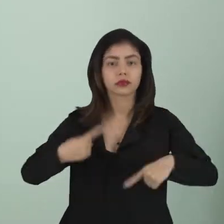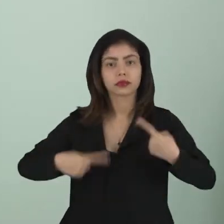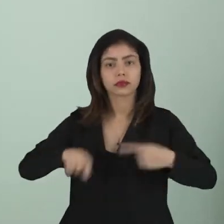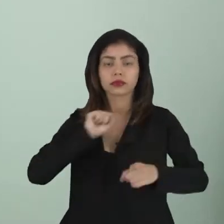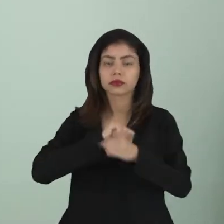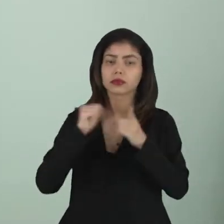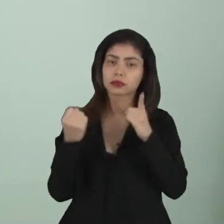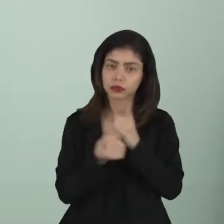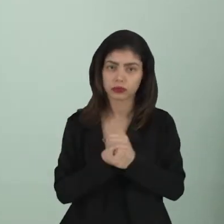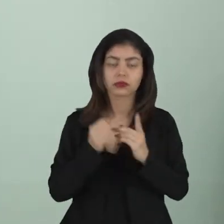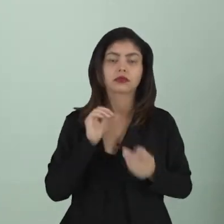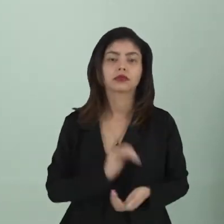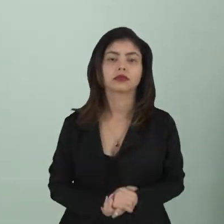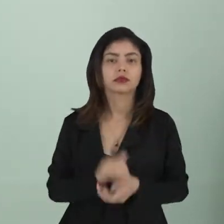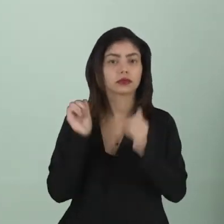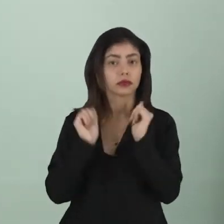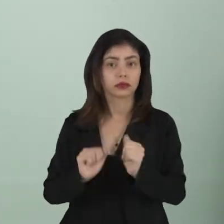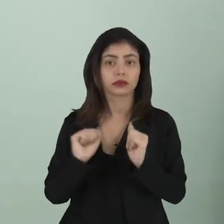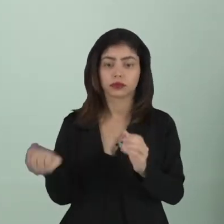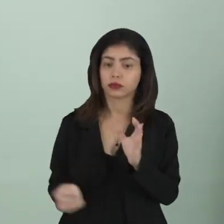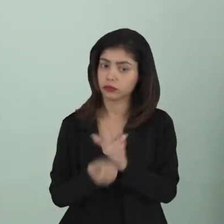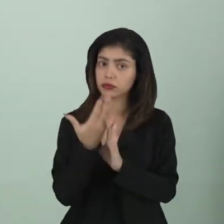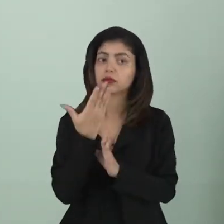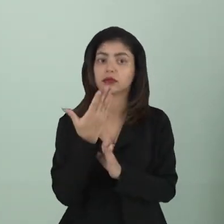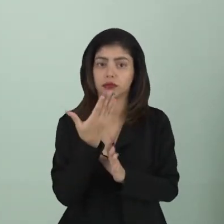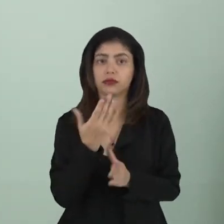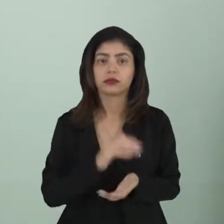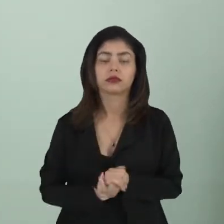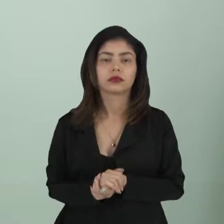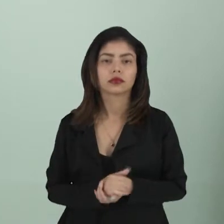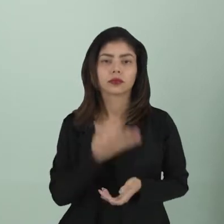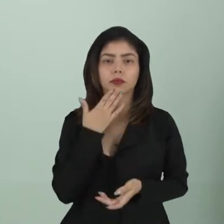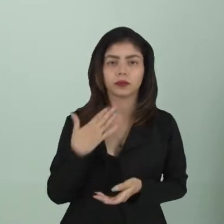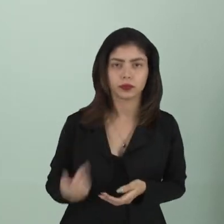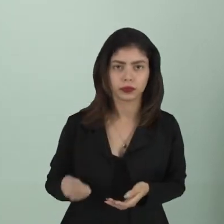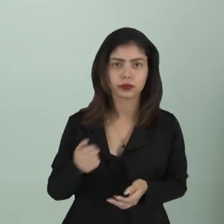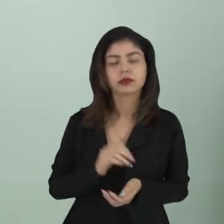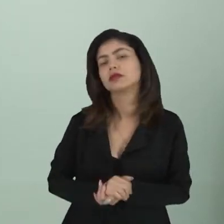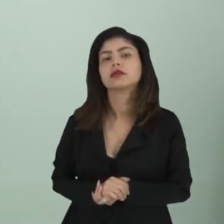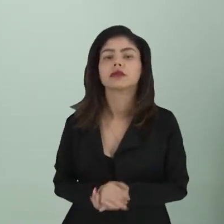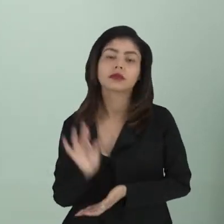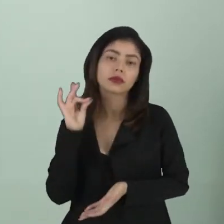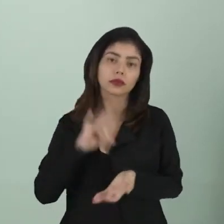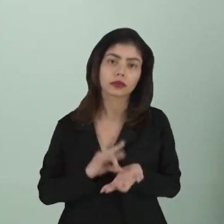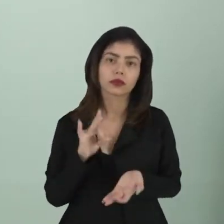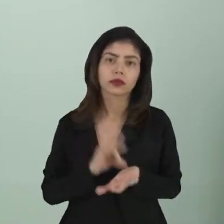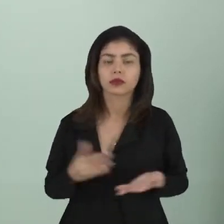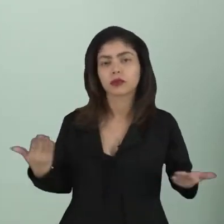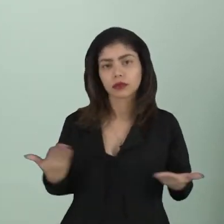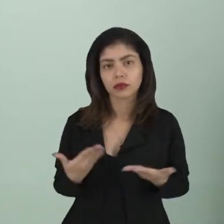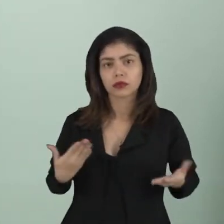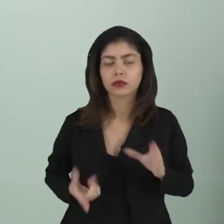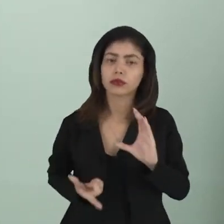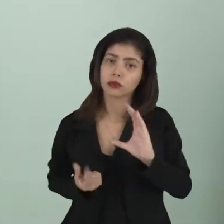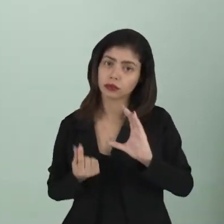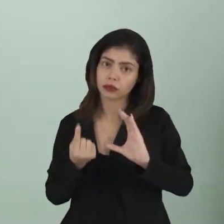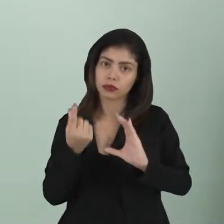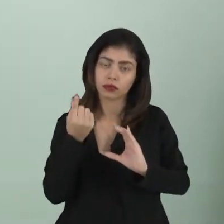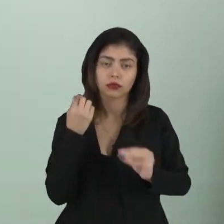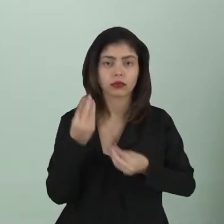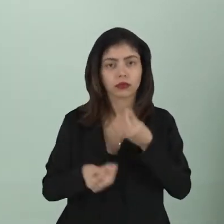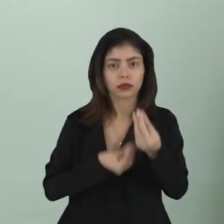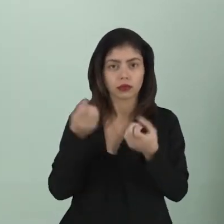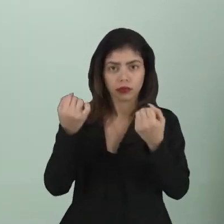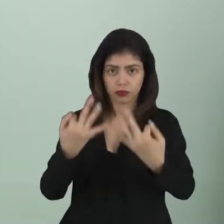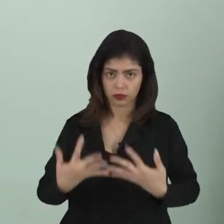econômicas e sociais pudessem emergir e se consolidar, que na verdade é o atual capitalismo, como